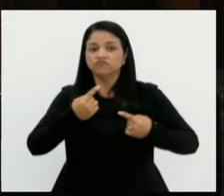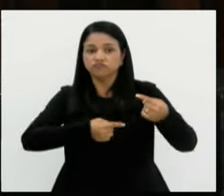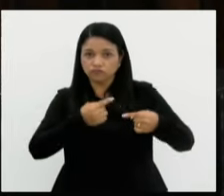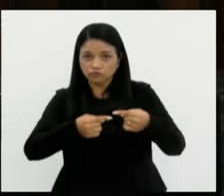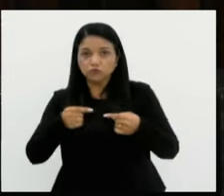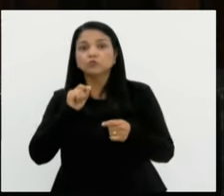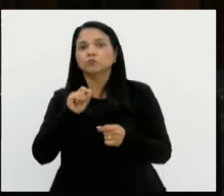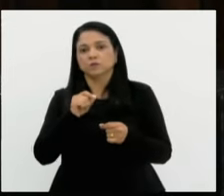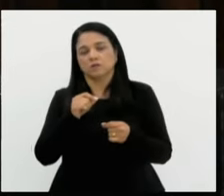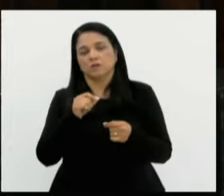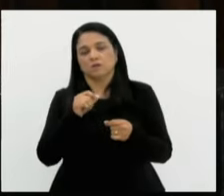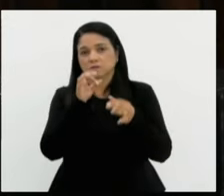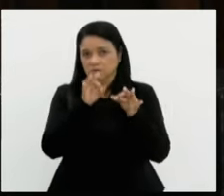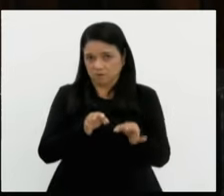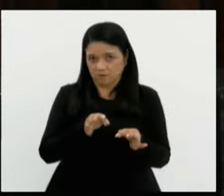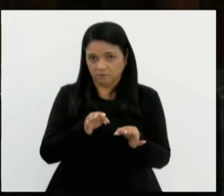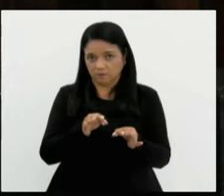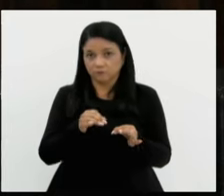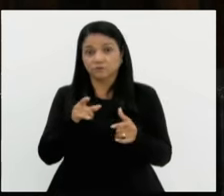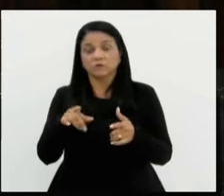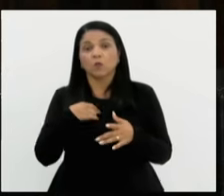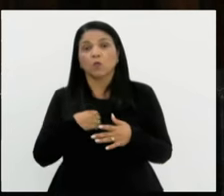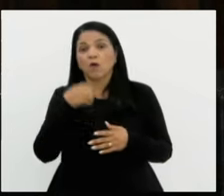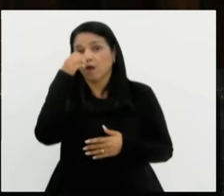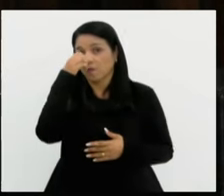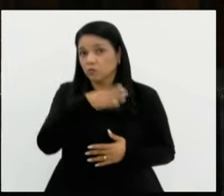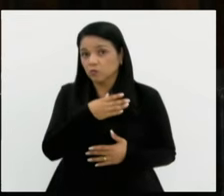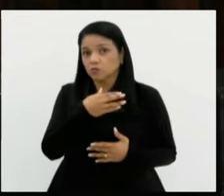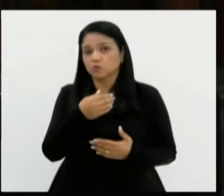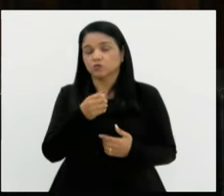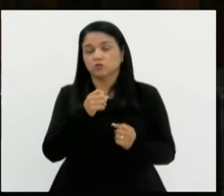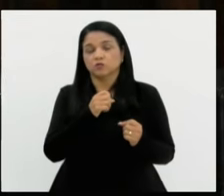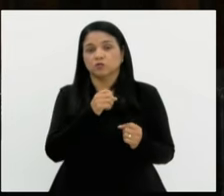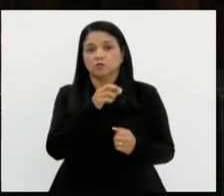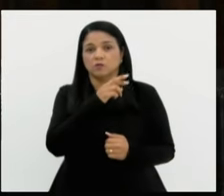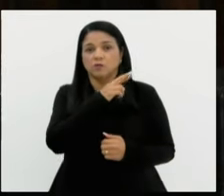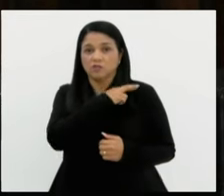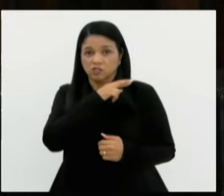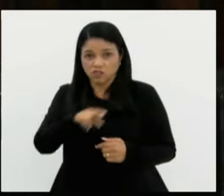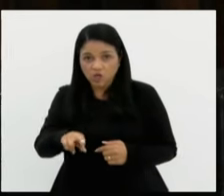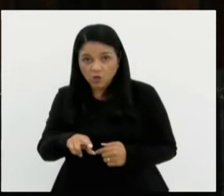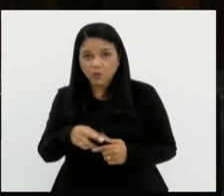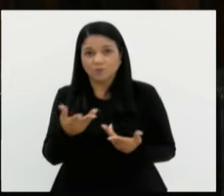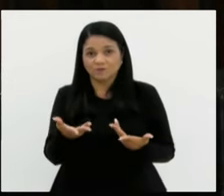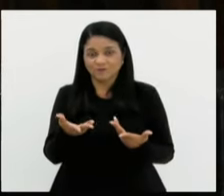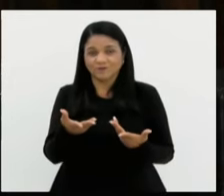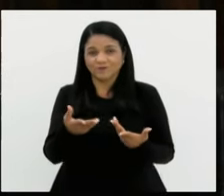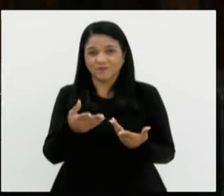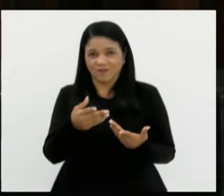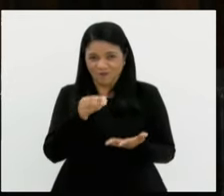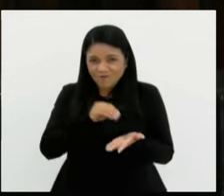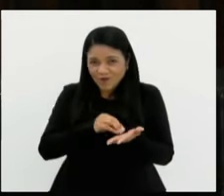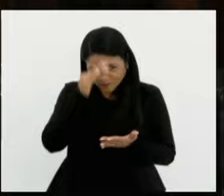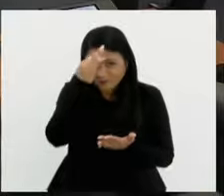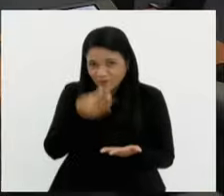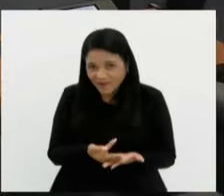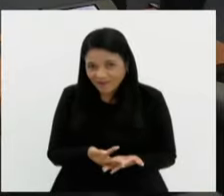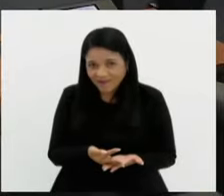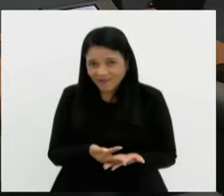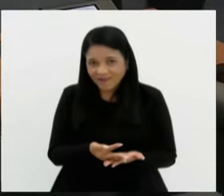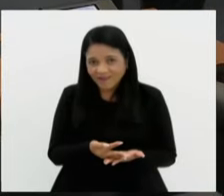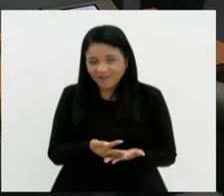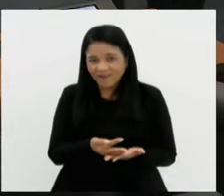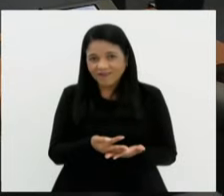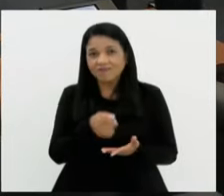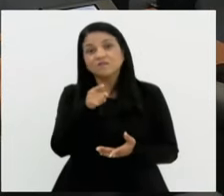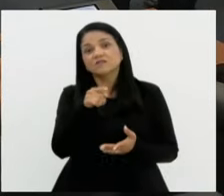Fábio Silva, por abuso de poder religioso, deve ser excesso de fé, se Vossa Excelência, junto com a medida, saia